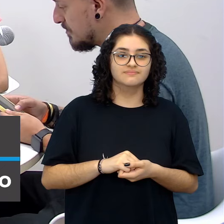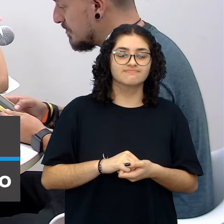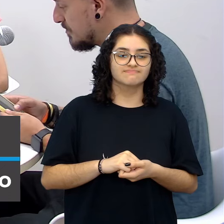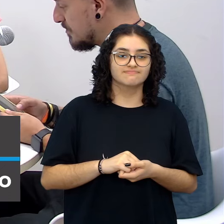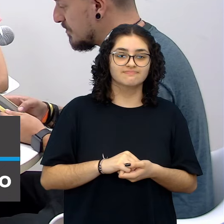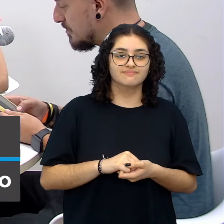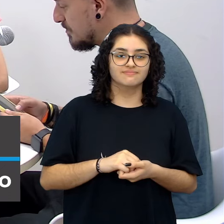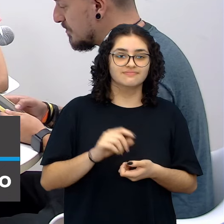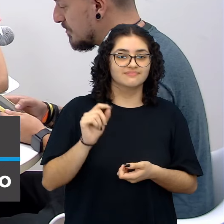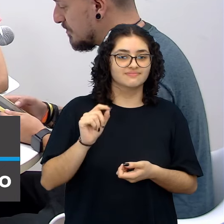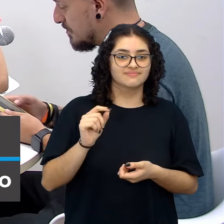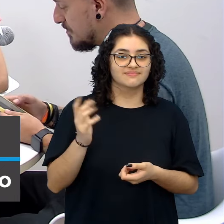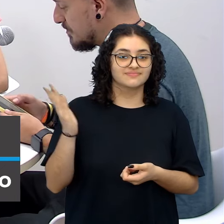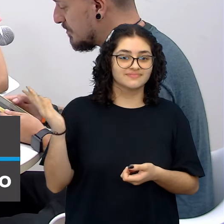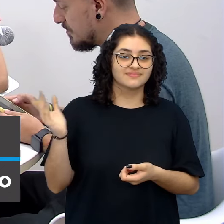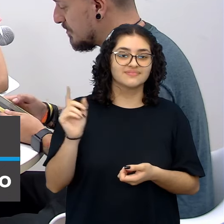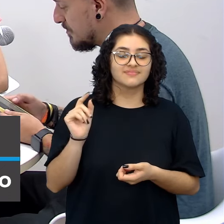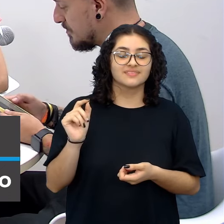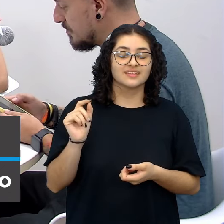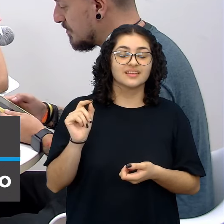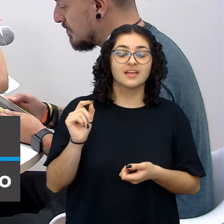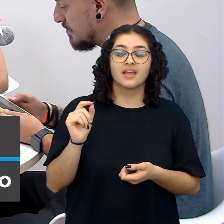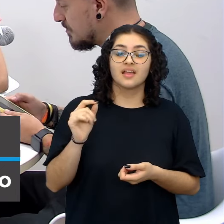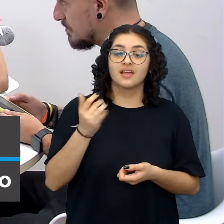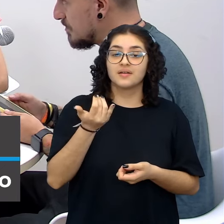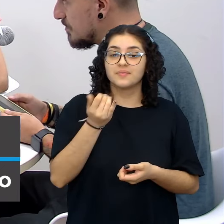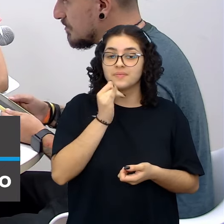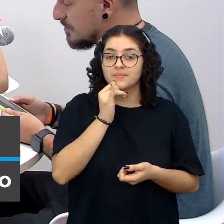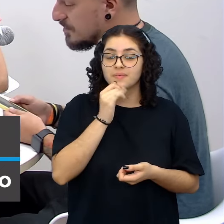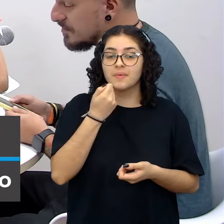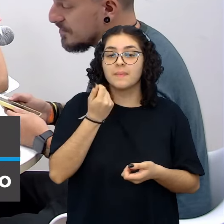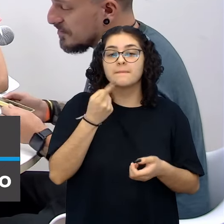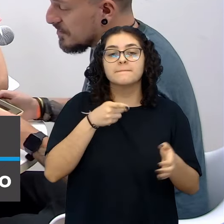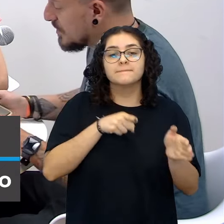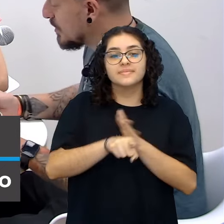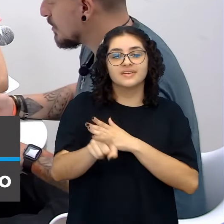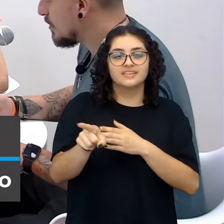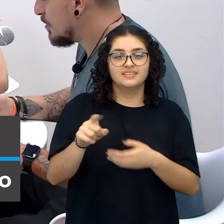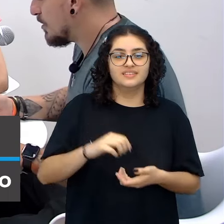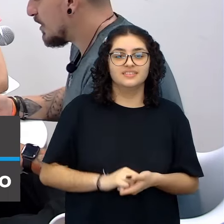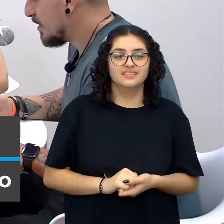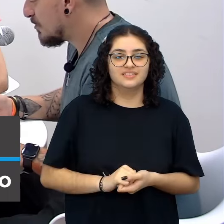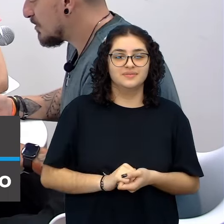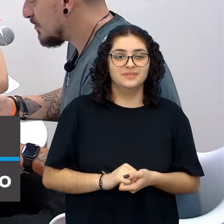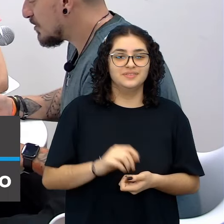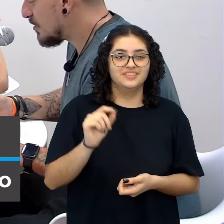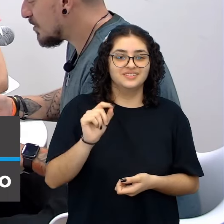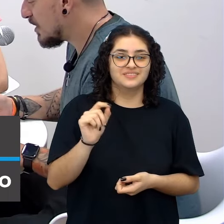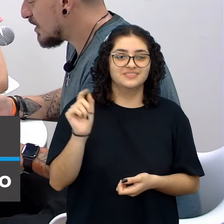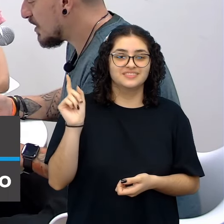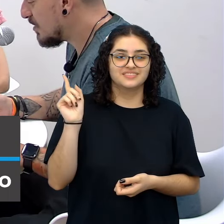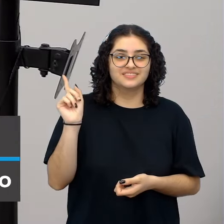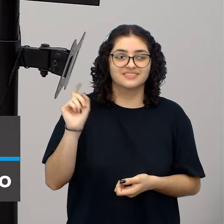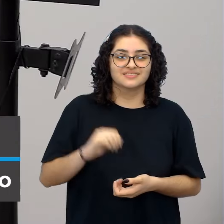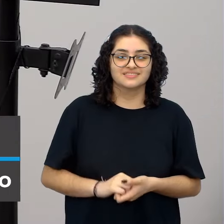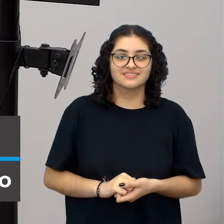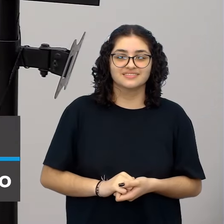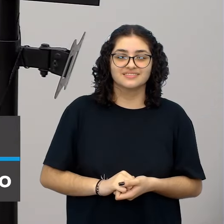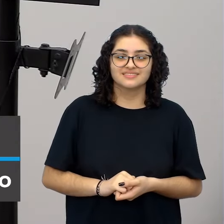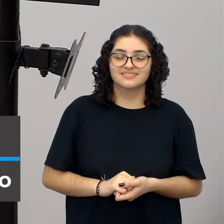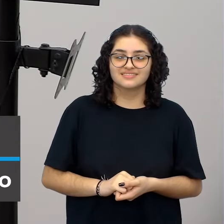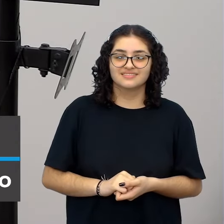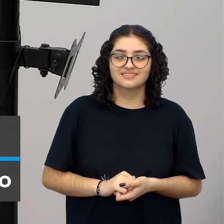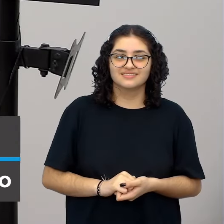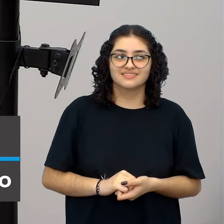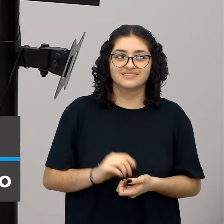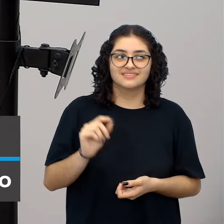para isso, qual é mesmo a nossa primeira pergunta para a Arlete, Elton? Olha, inclusive eu já estou aqui atento ao chat,